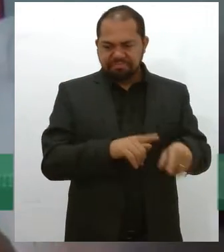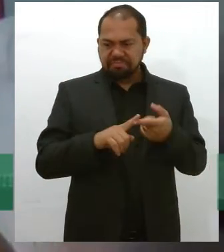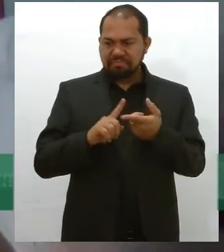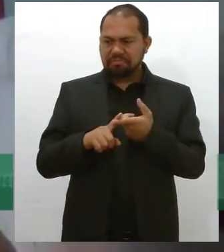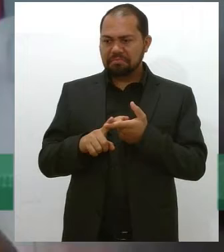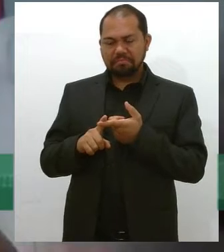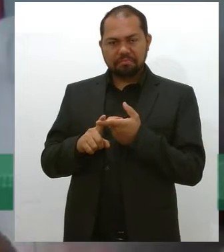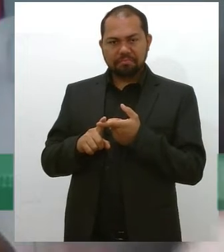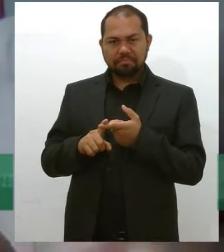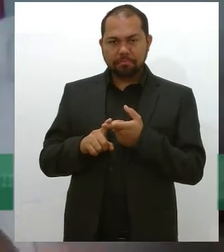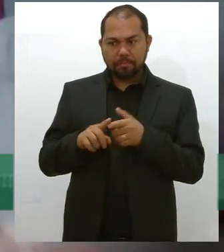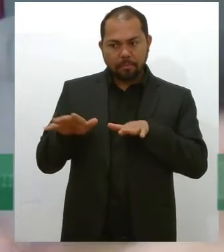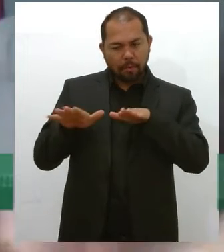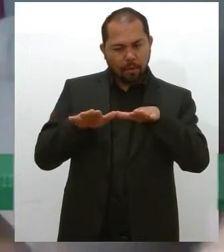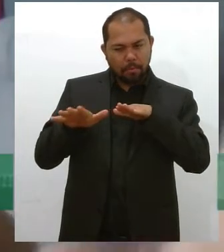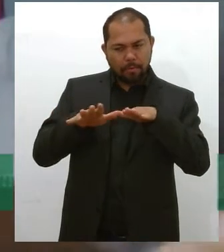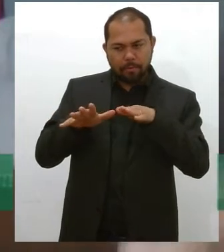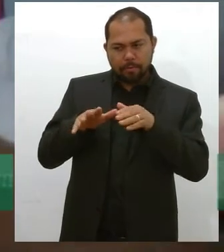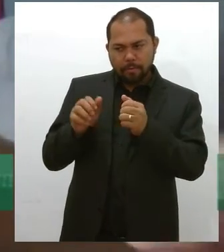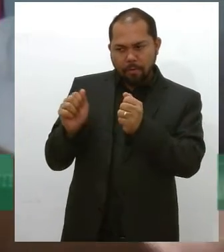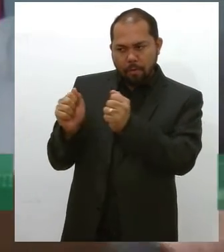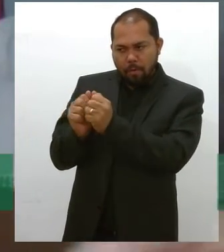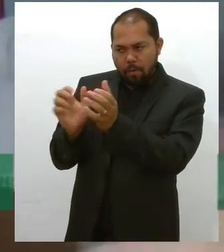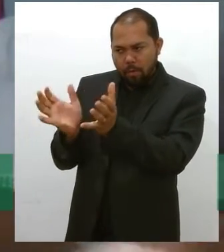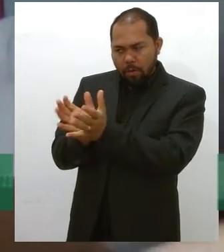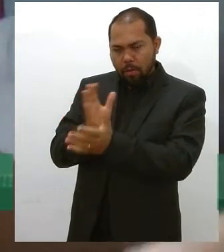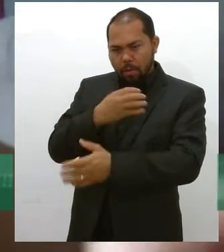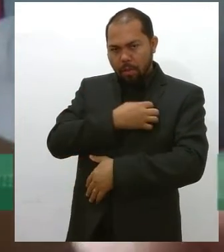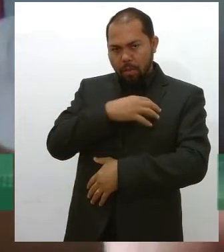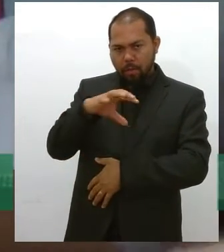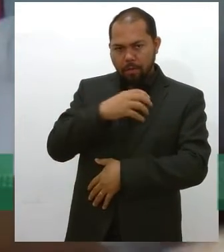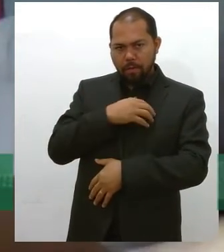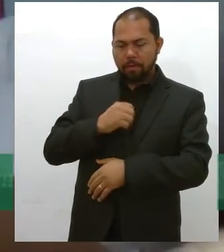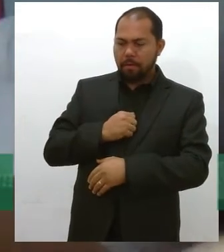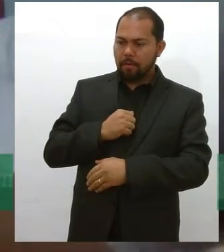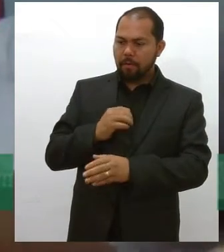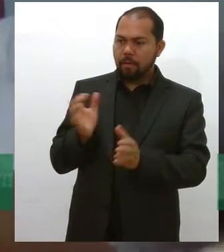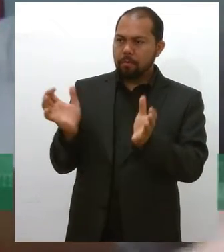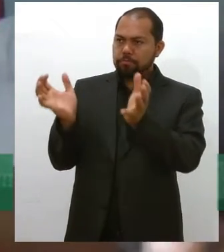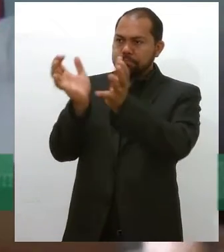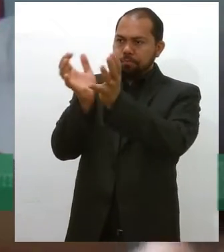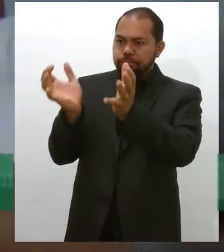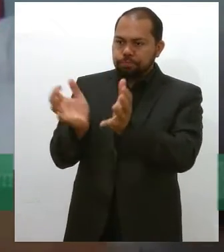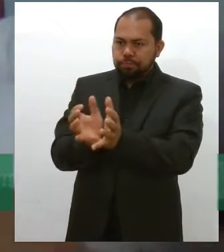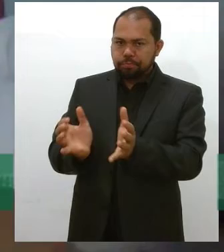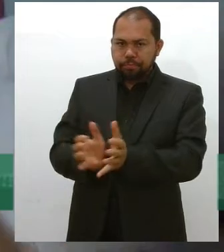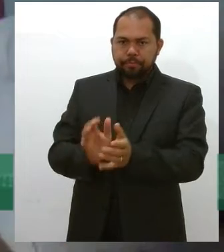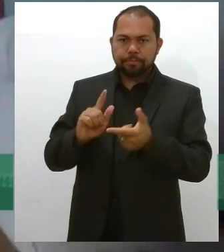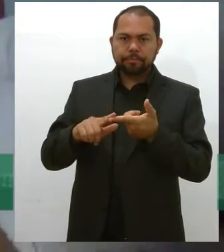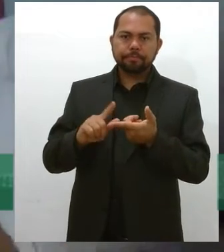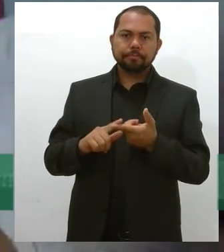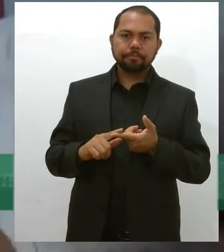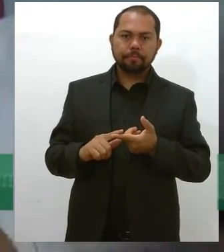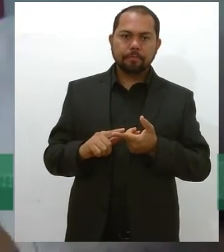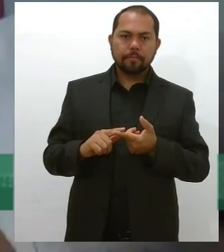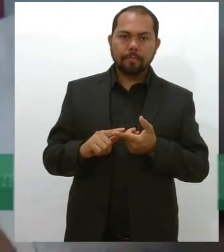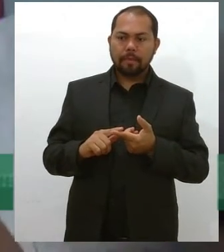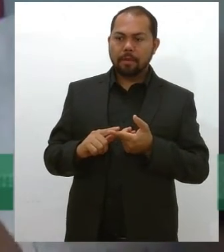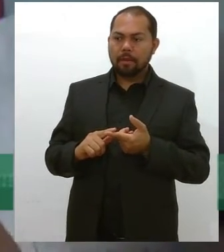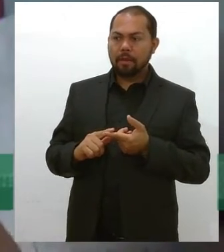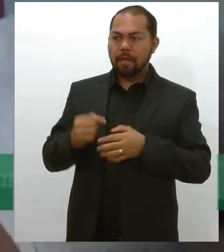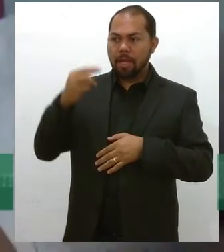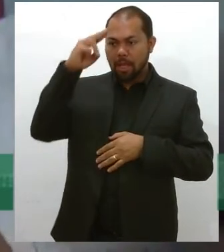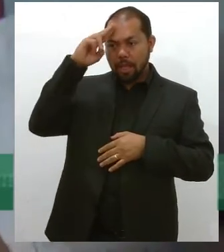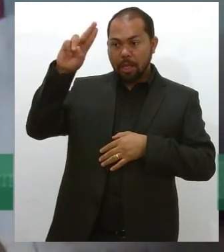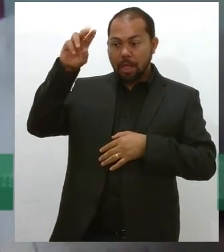da Junta Baiana quer formar um bloco, né, aqui nas capitanias do Norte, de adesão ao liberalismo lá das